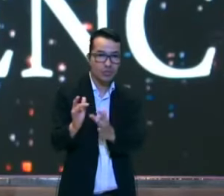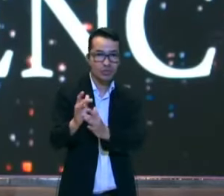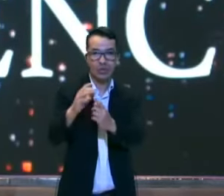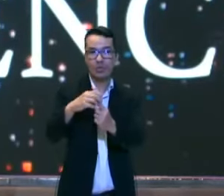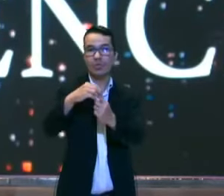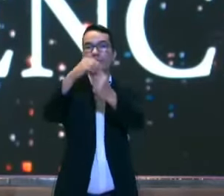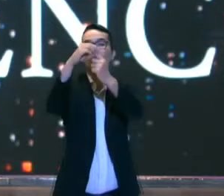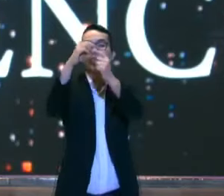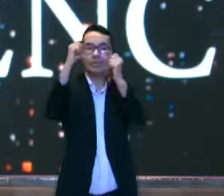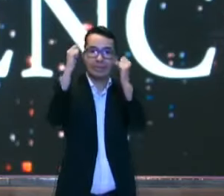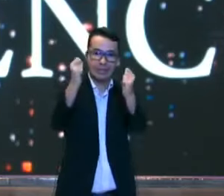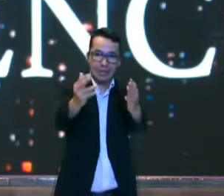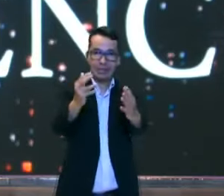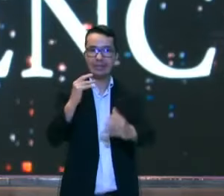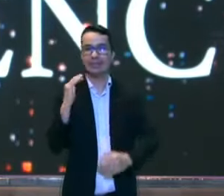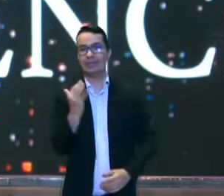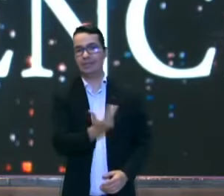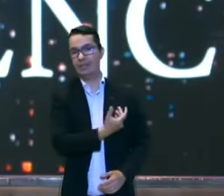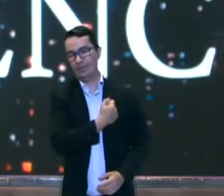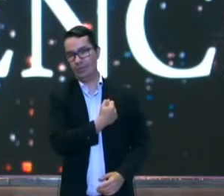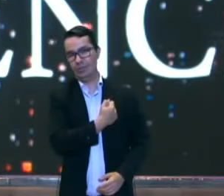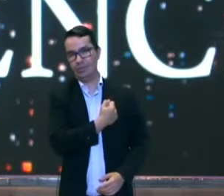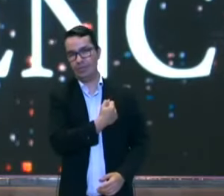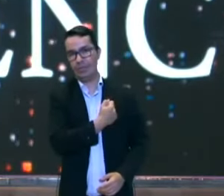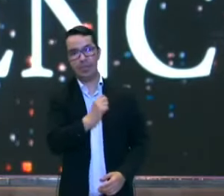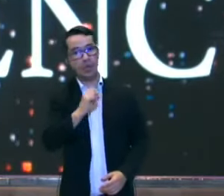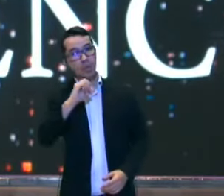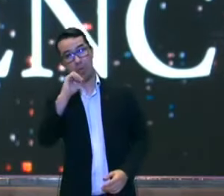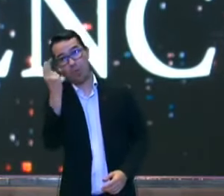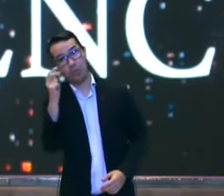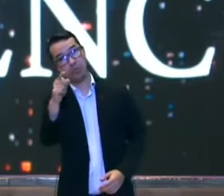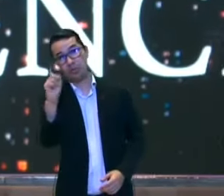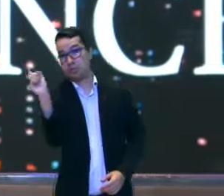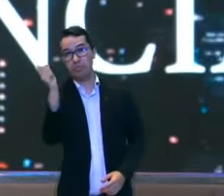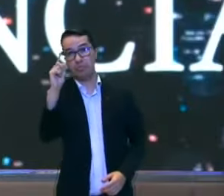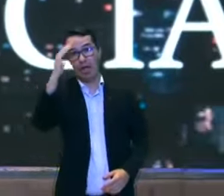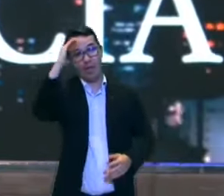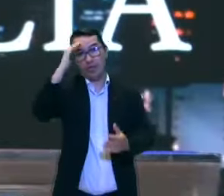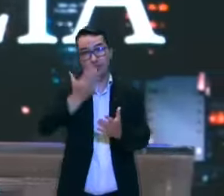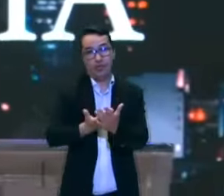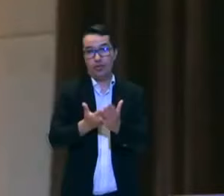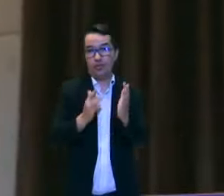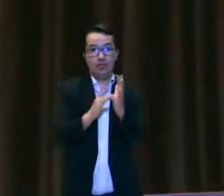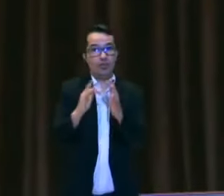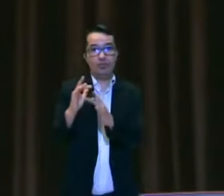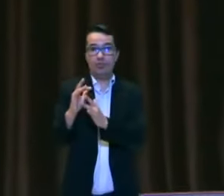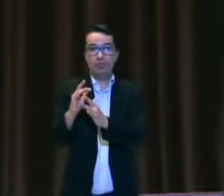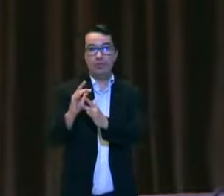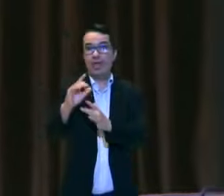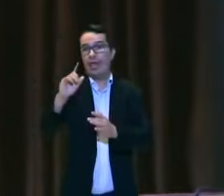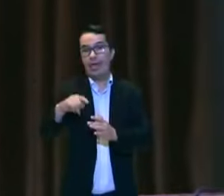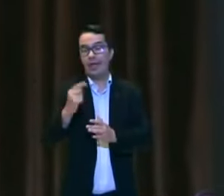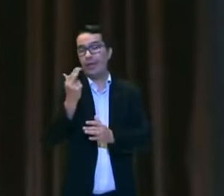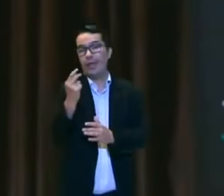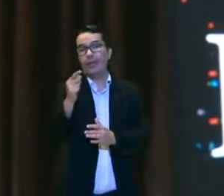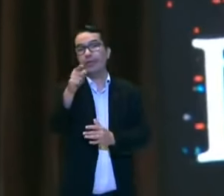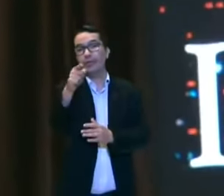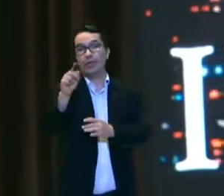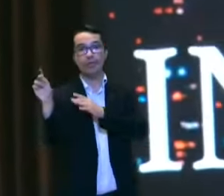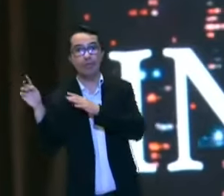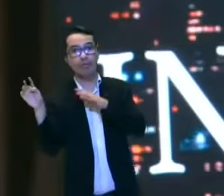é tropeço. Sabe, eu creio que hoje armadilhas vão ser